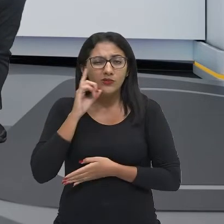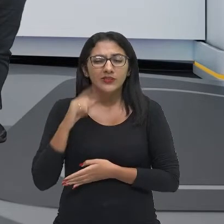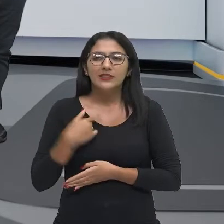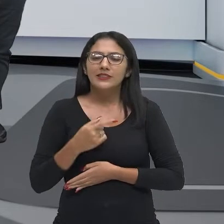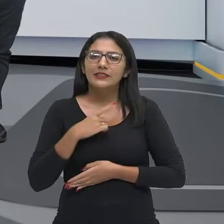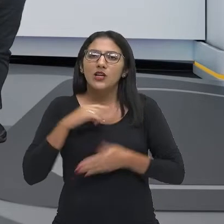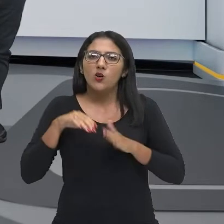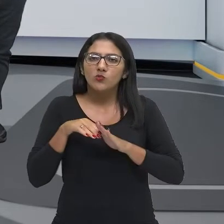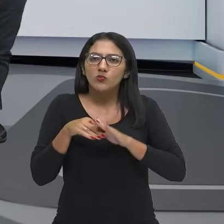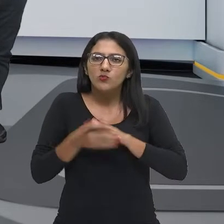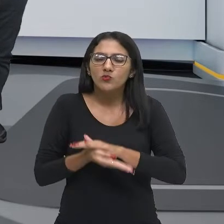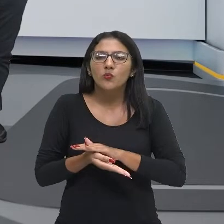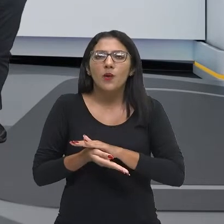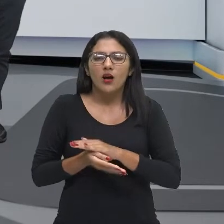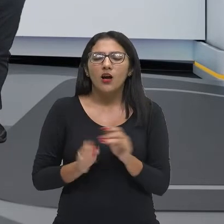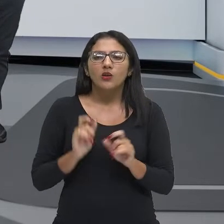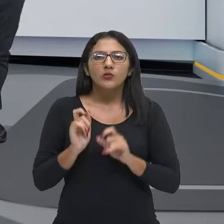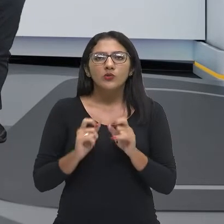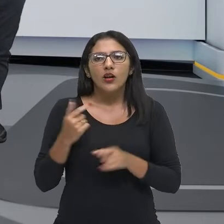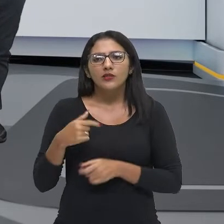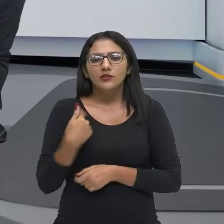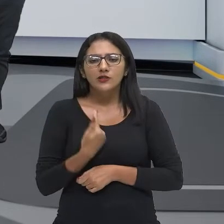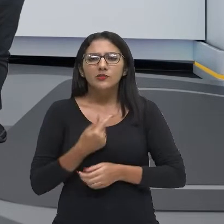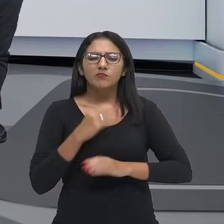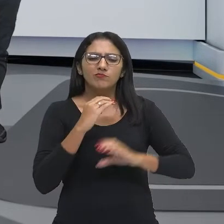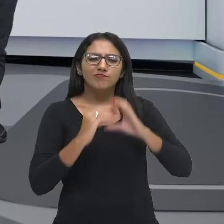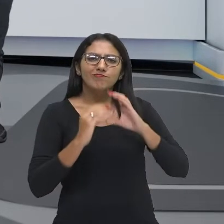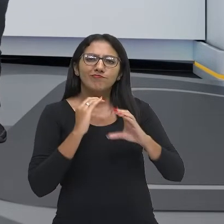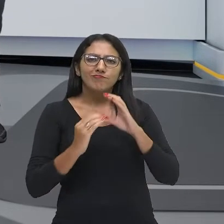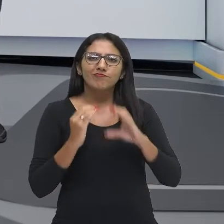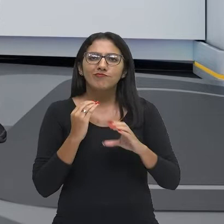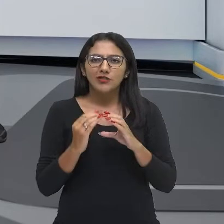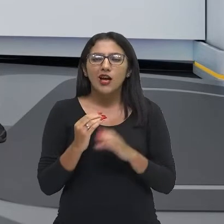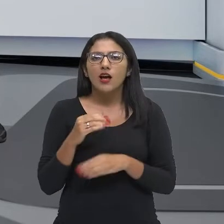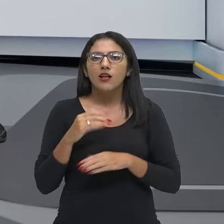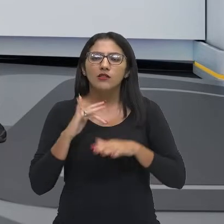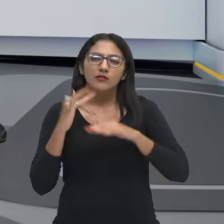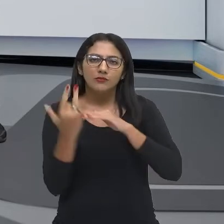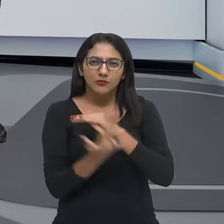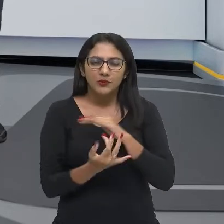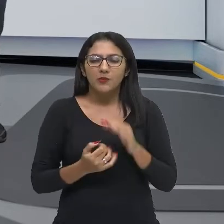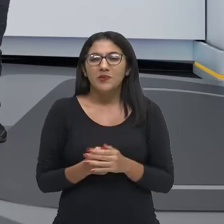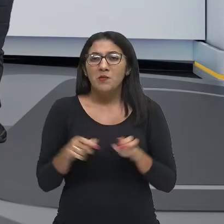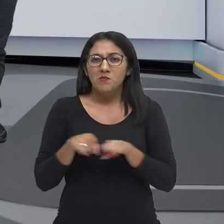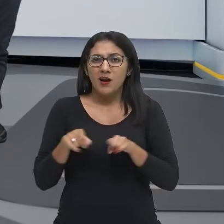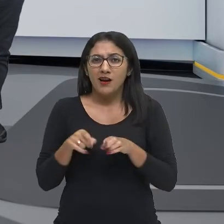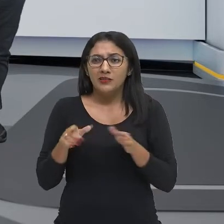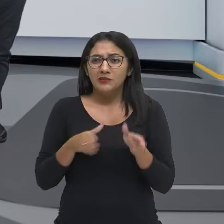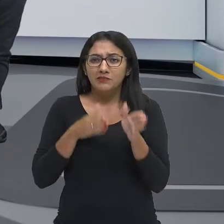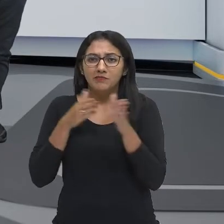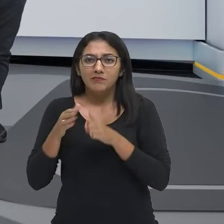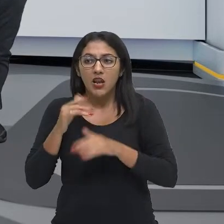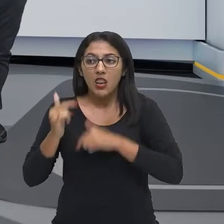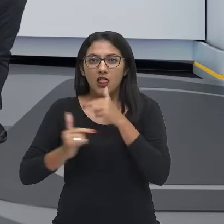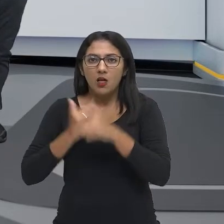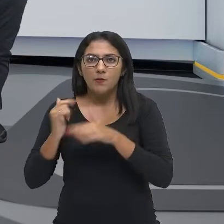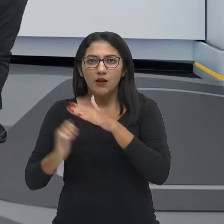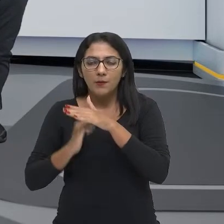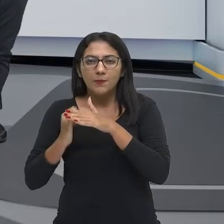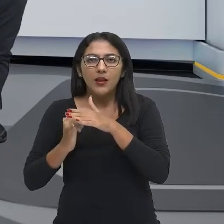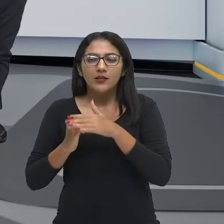nos comunicar em redes sociais, mas ao enviar um e-mail no ambiente de trabalho, devemos evitar